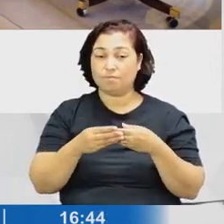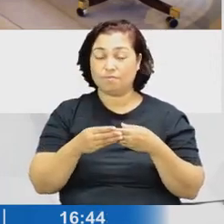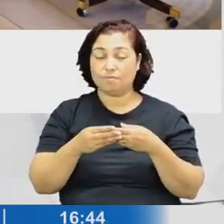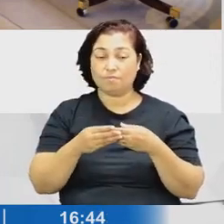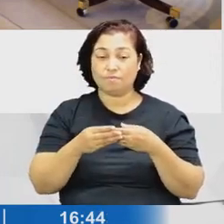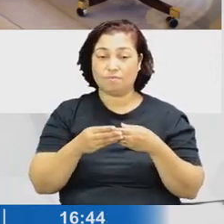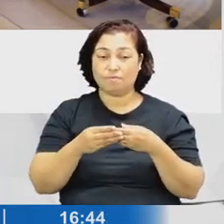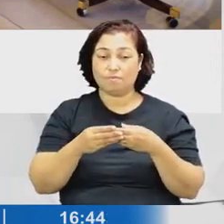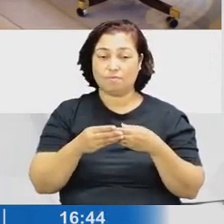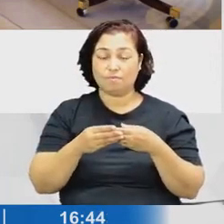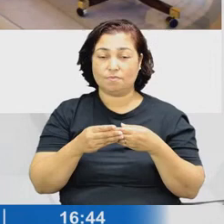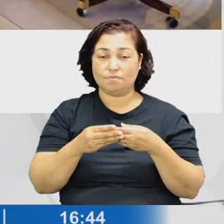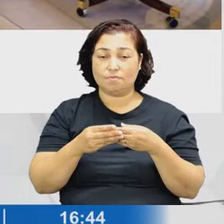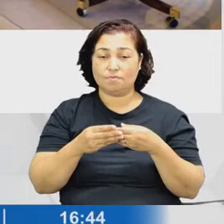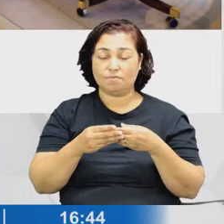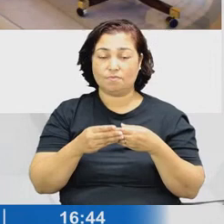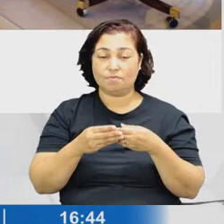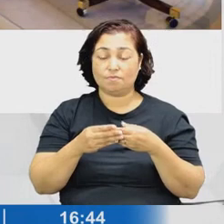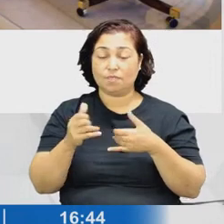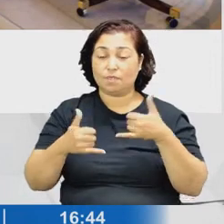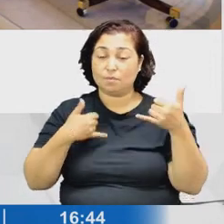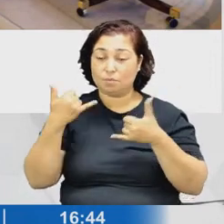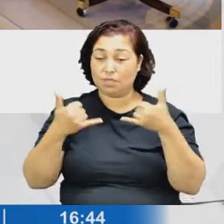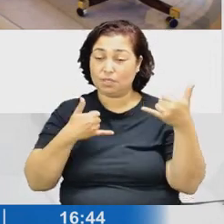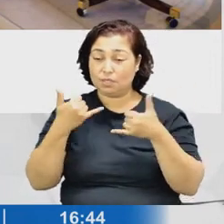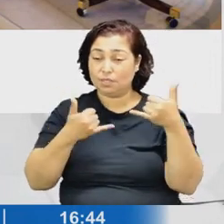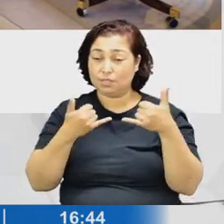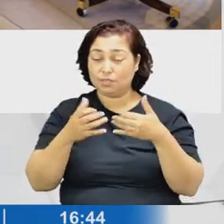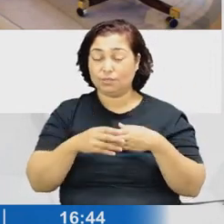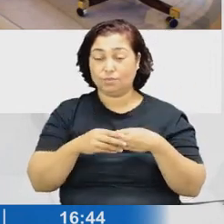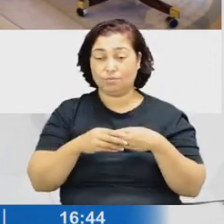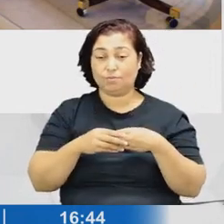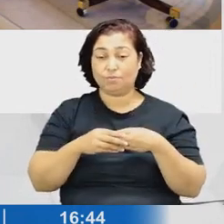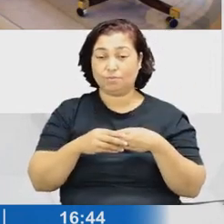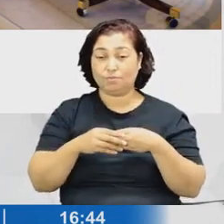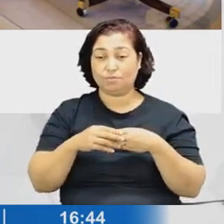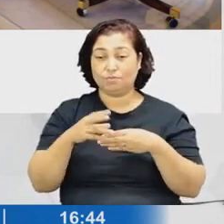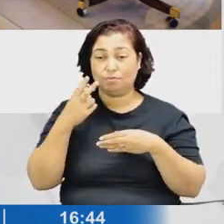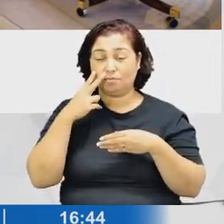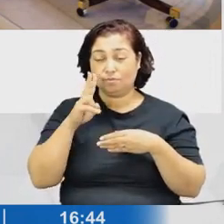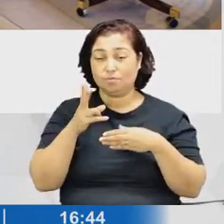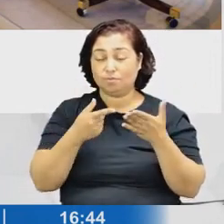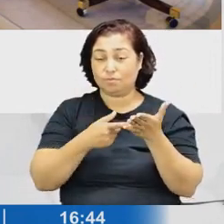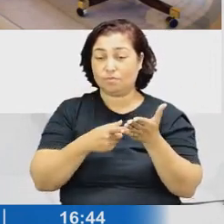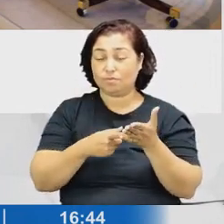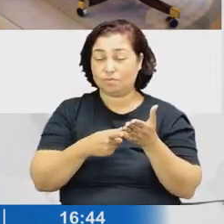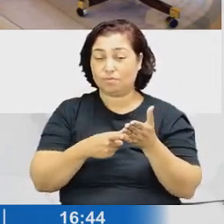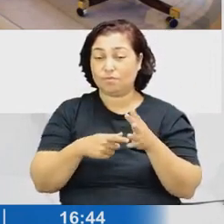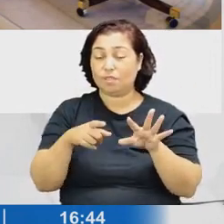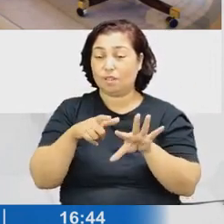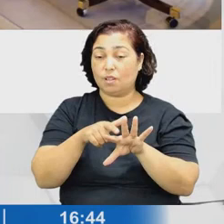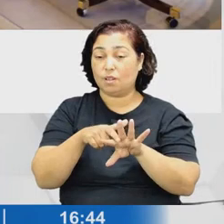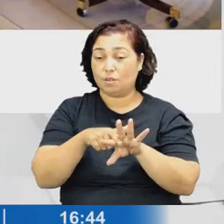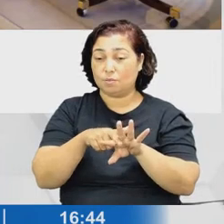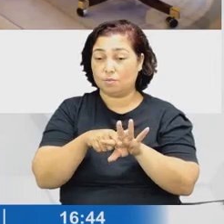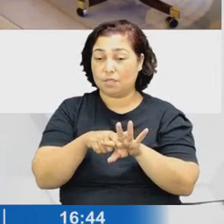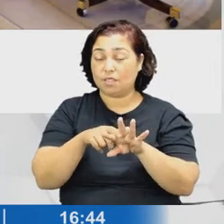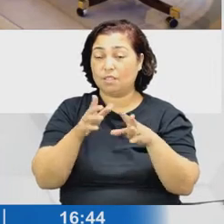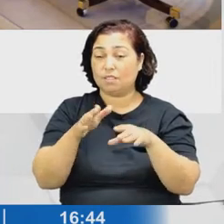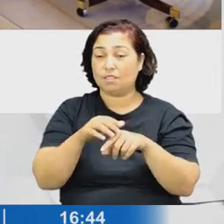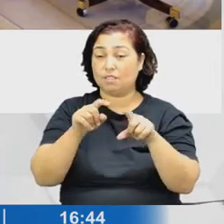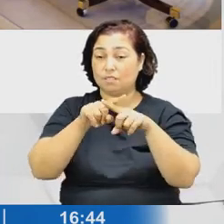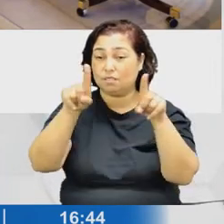fazendo gracinha com ele Ah que legal olha o pé na mesa do salão oval